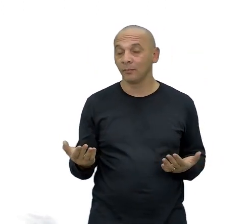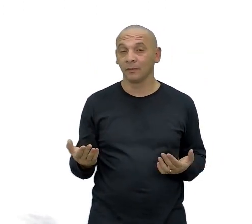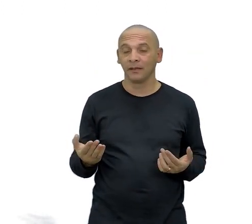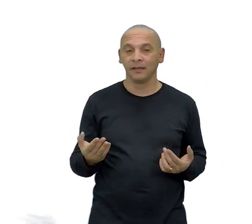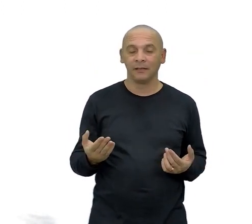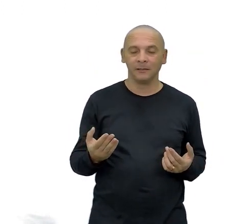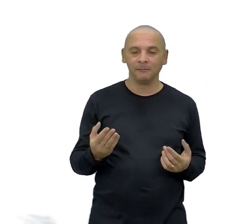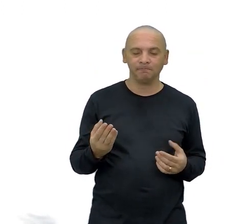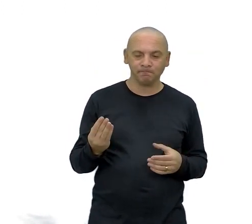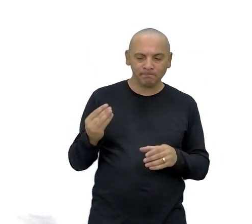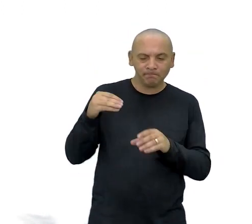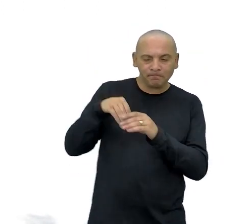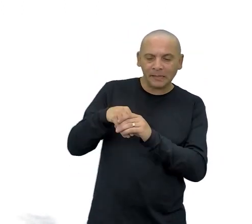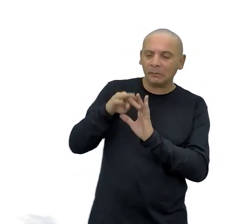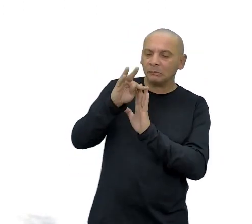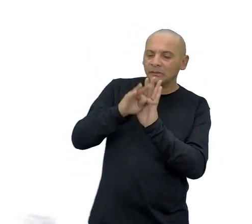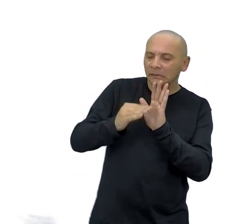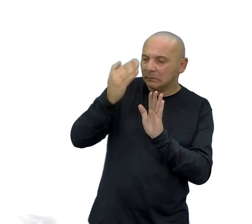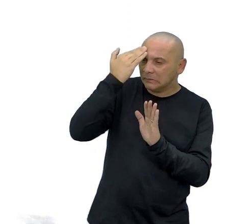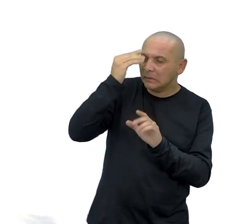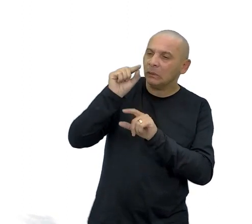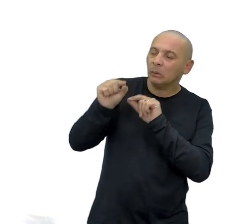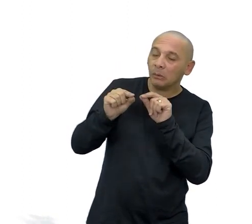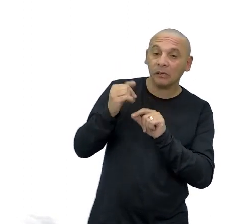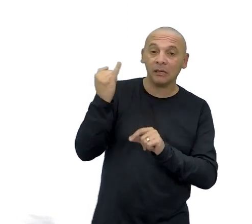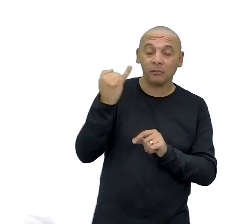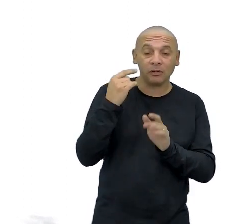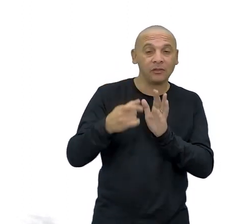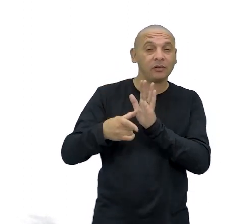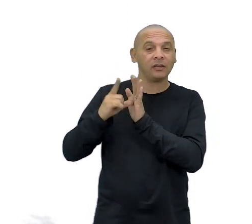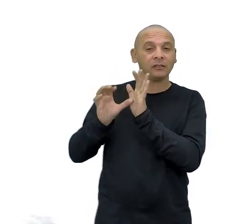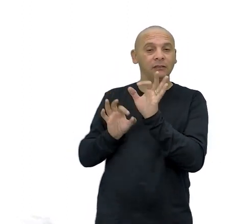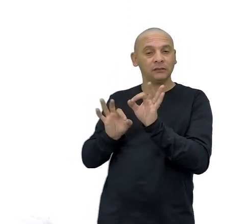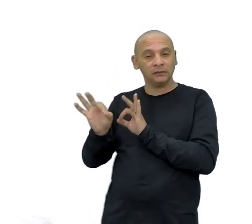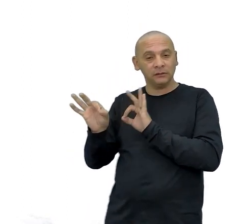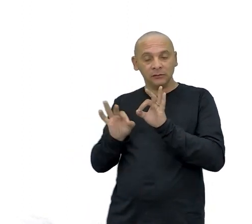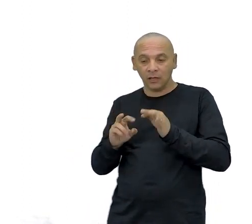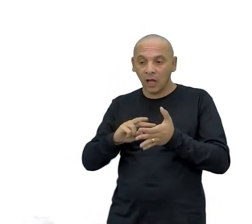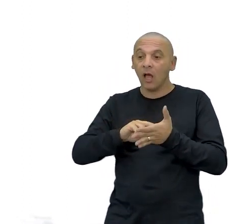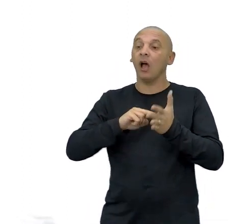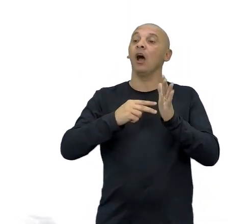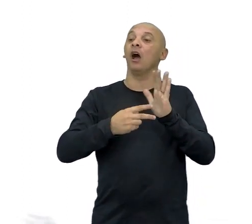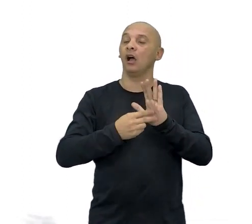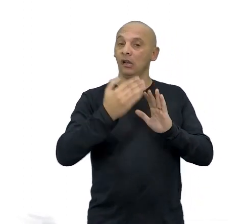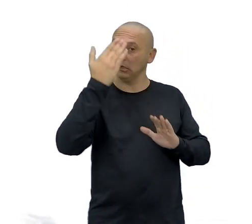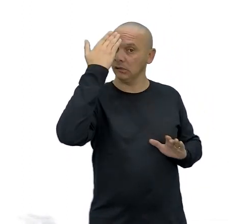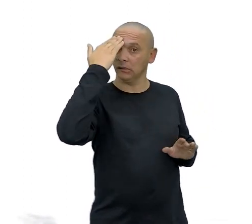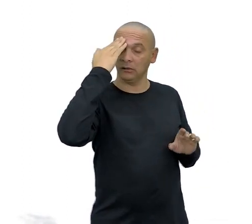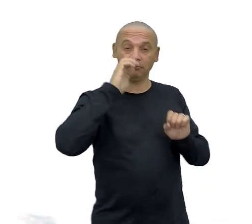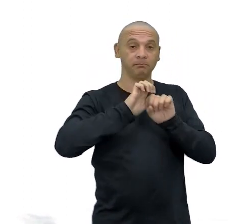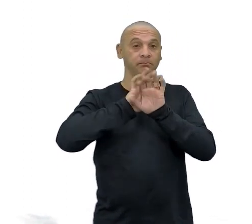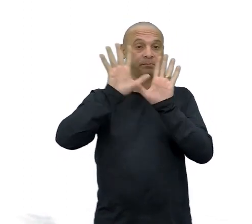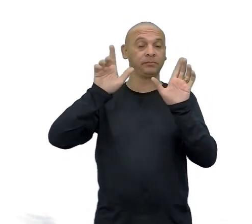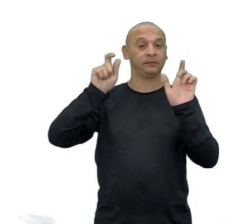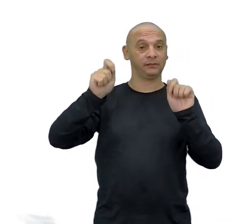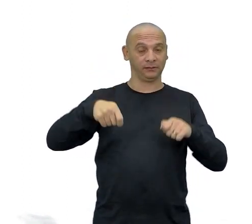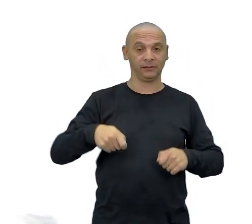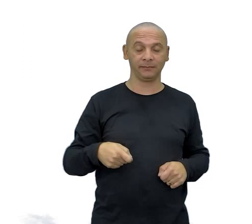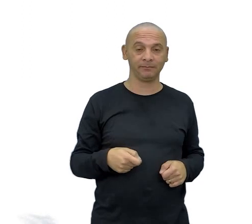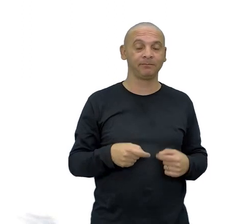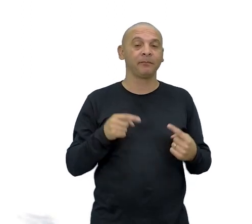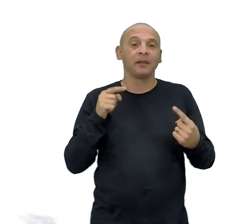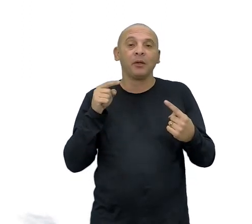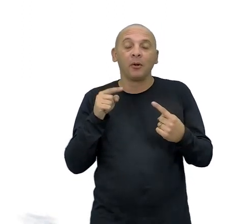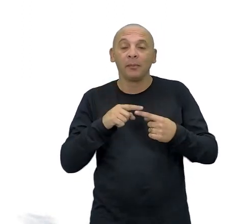que está implícito dentro do texto, né, e extrair o sentido que ele está querendo passar para a gente. Assim se